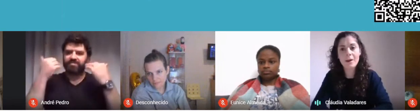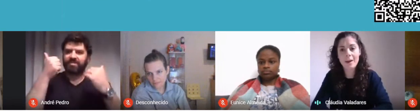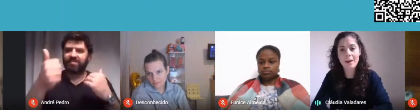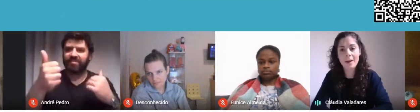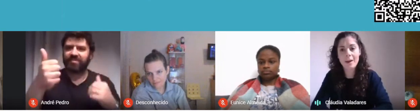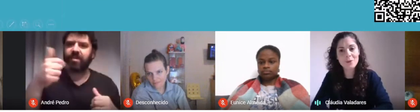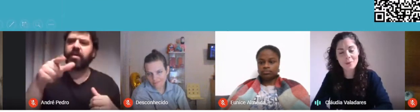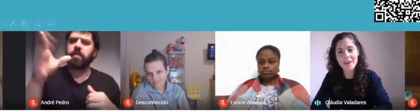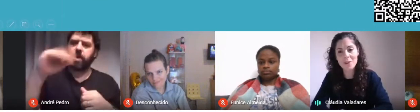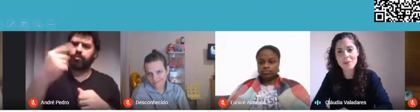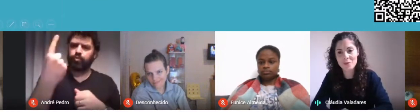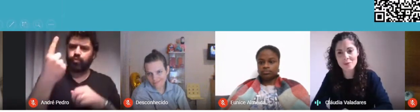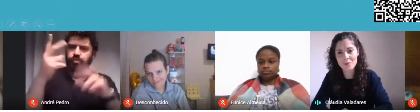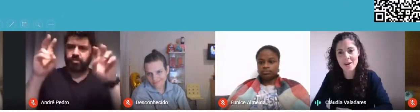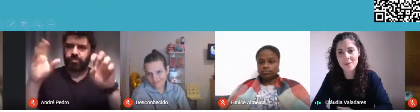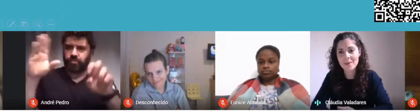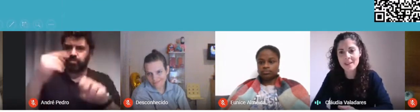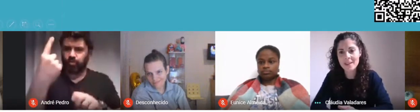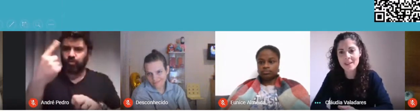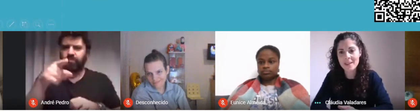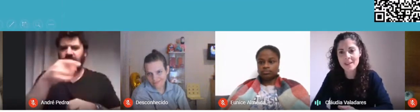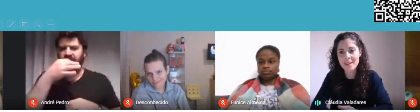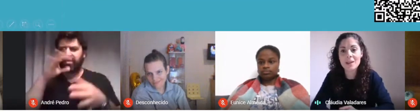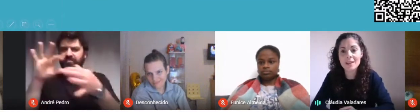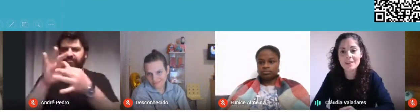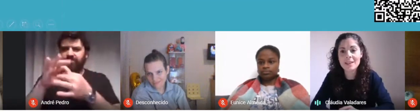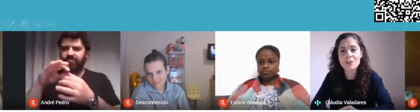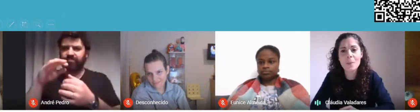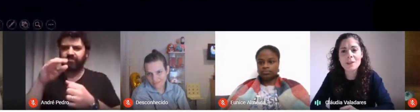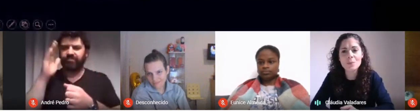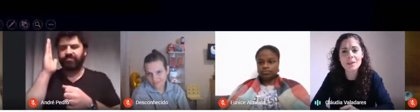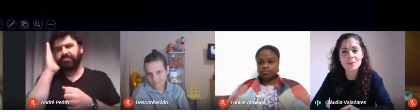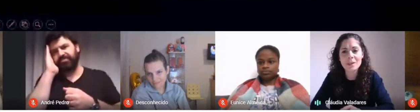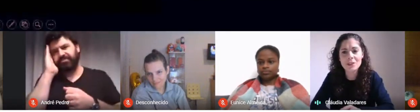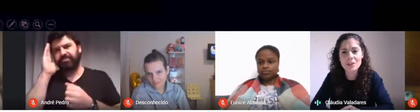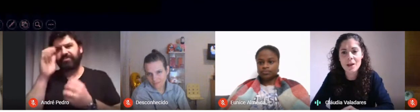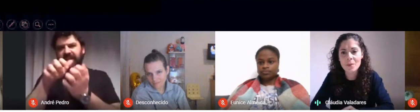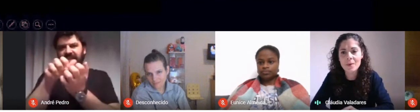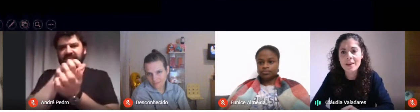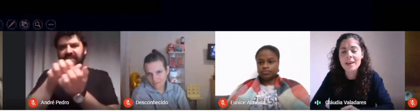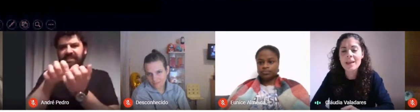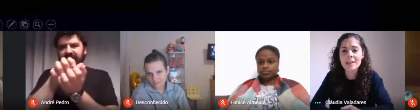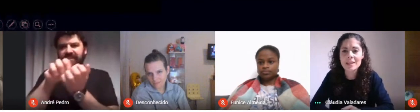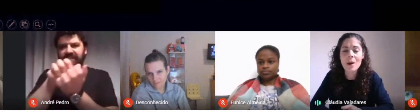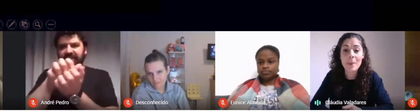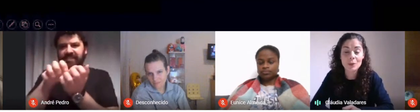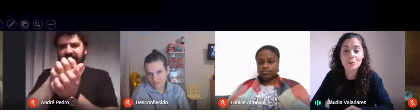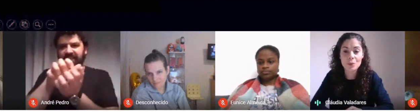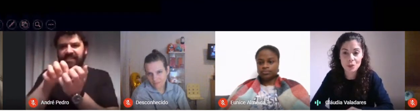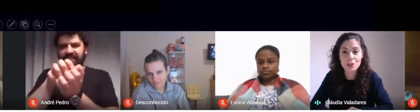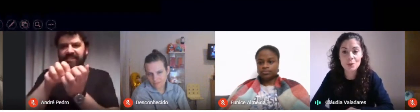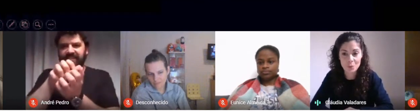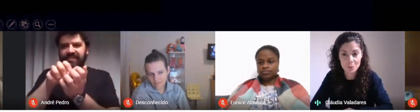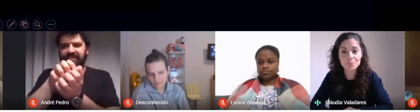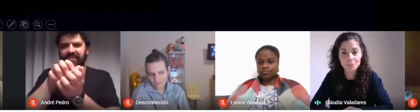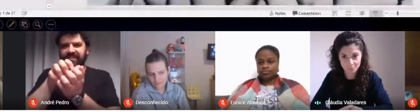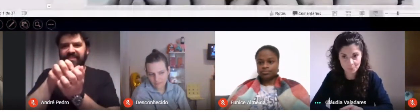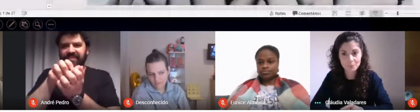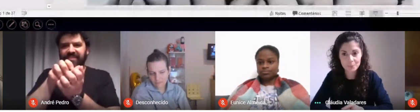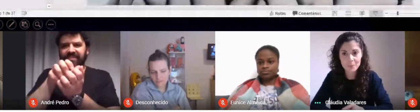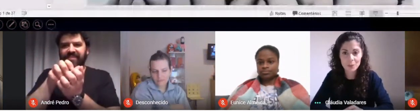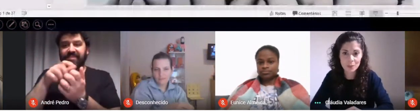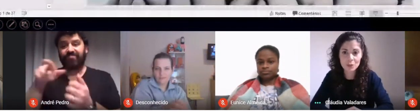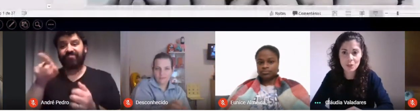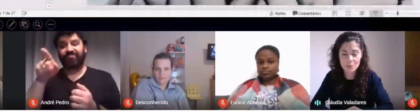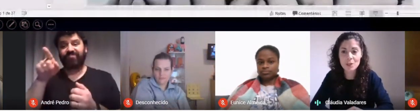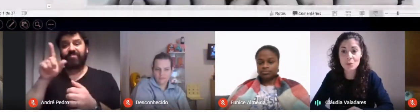Ok, ok, muito obrigada pela informação. E, Obrigada. entretanto, só mais uma questão em Sim, relação à parte do bruxismo,